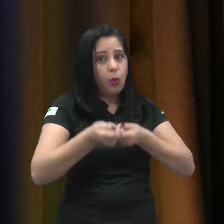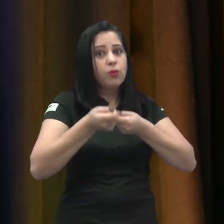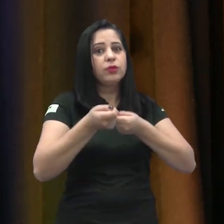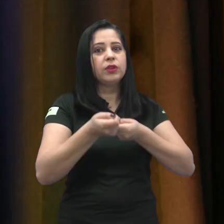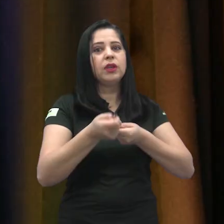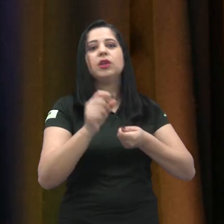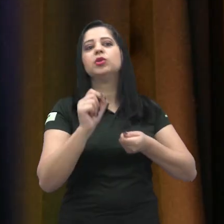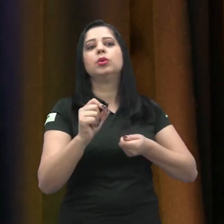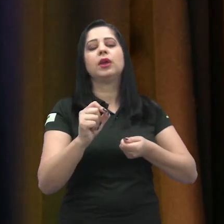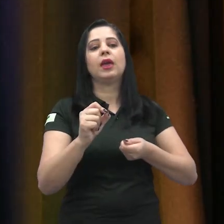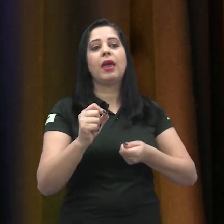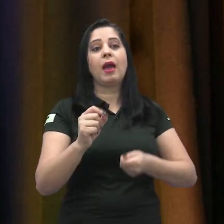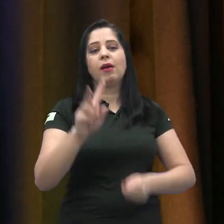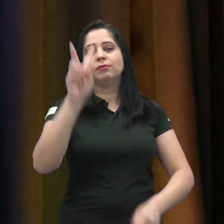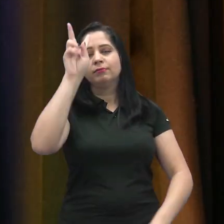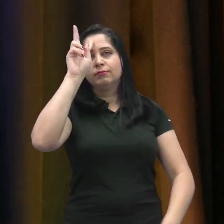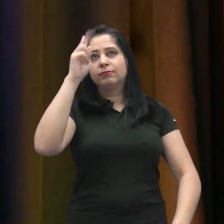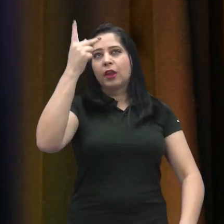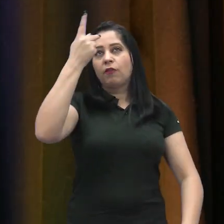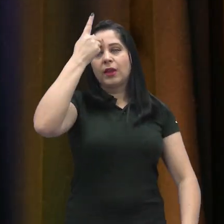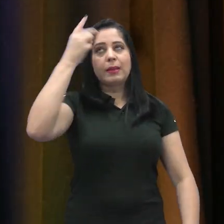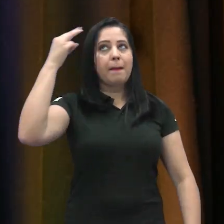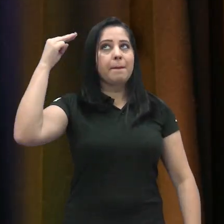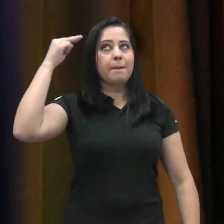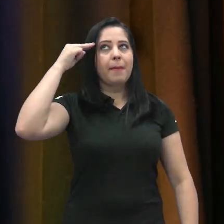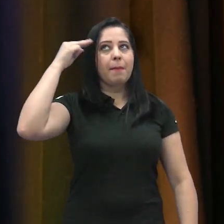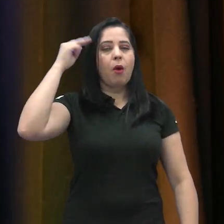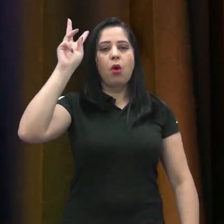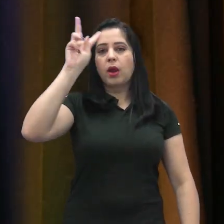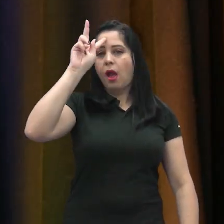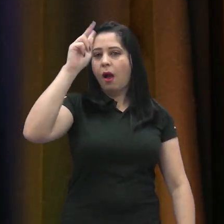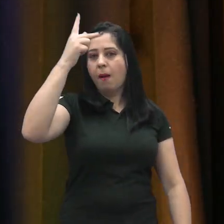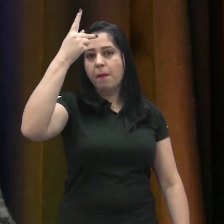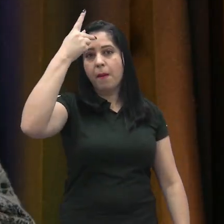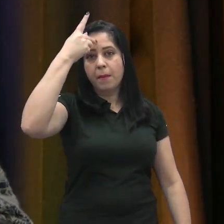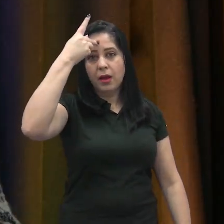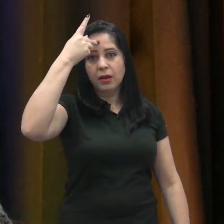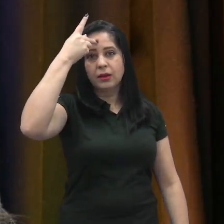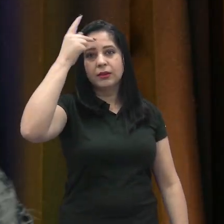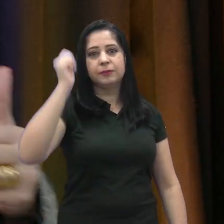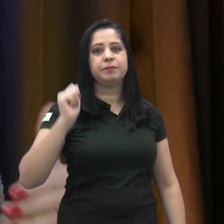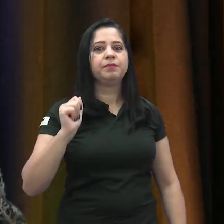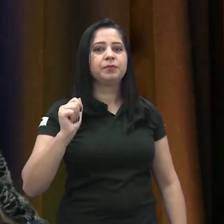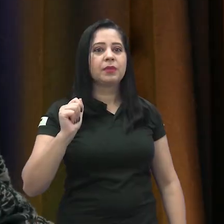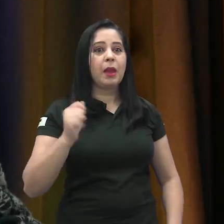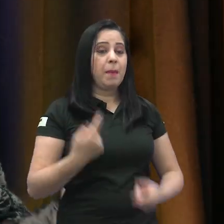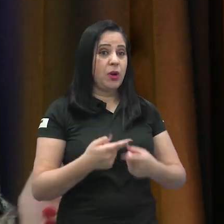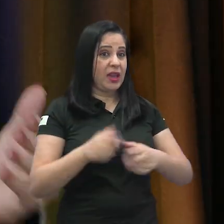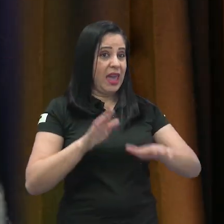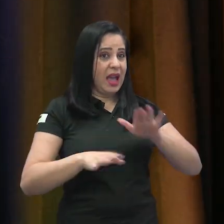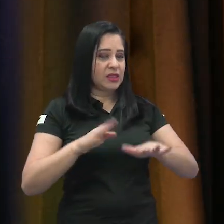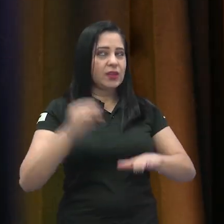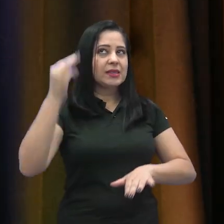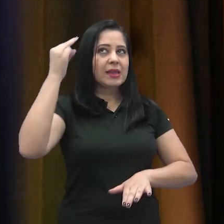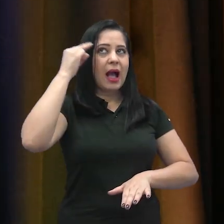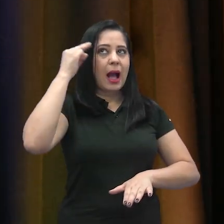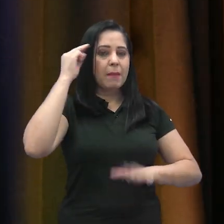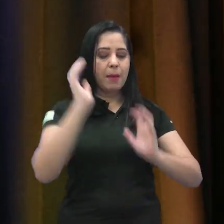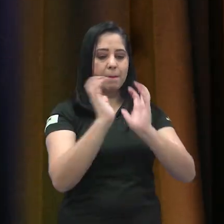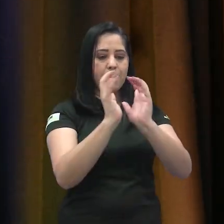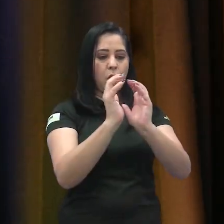convite para que a gente possa reprogramar, né, essas memórias, que muitas vezes pode ser consciente, mas geralmente está